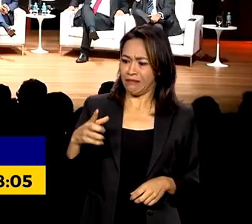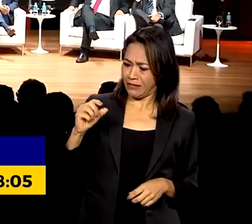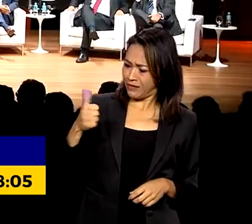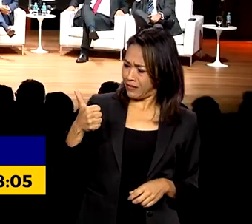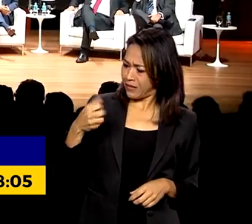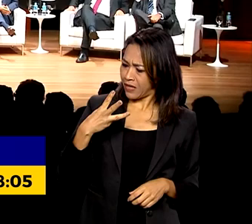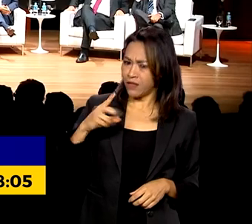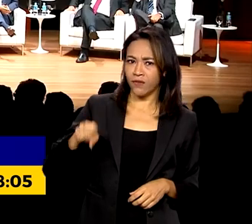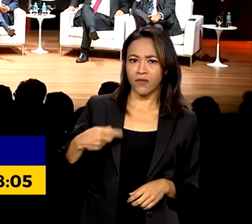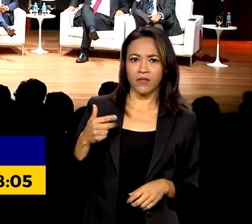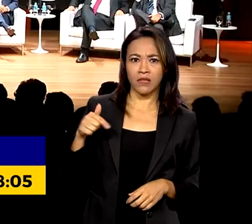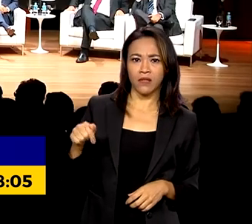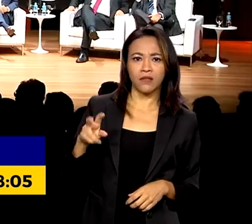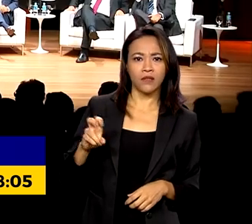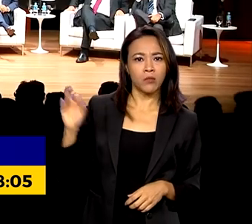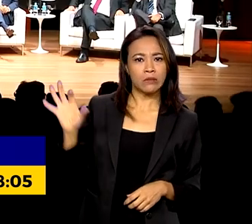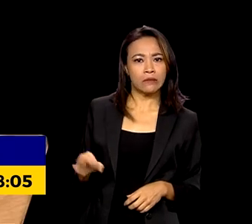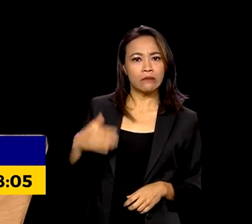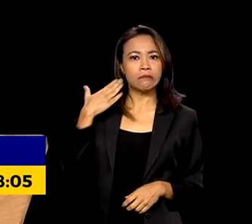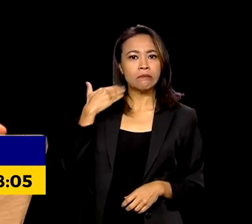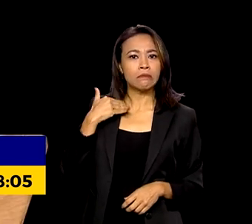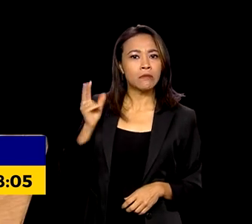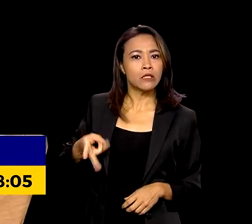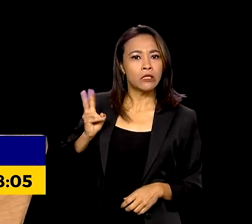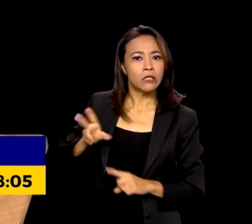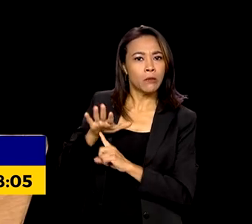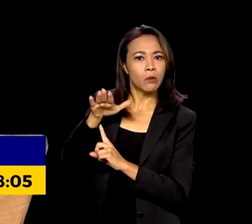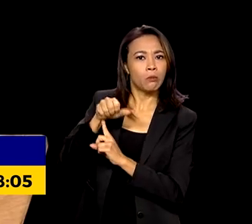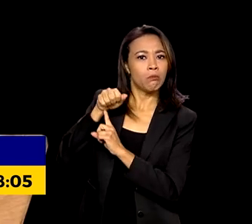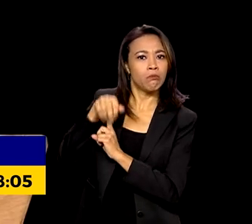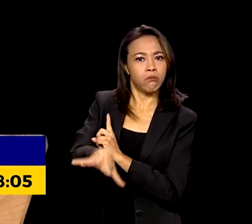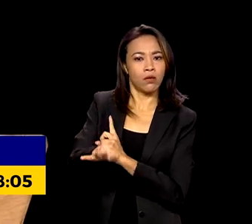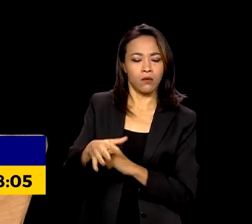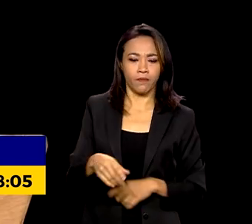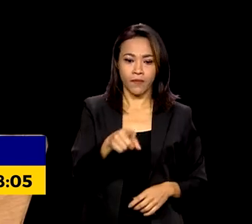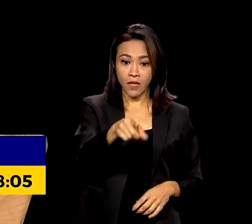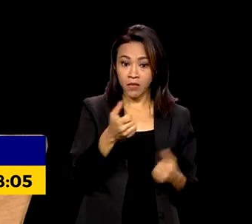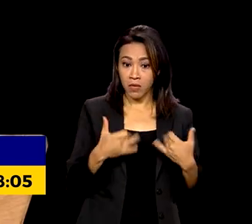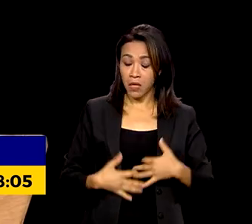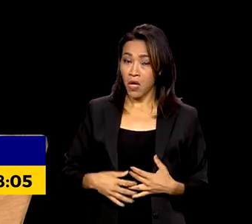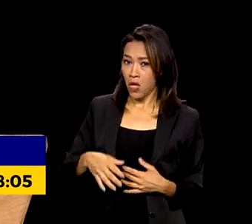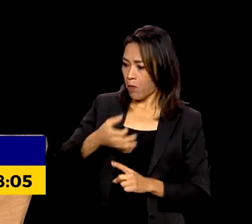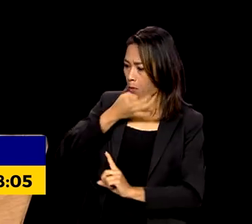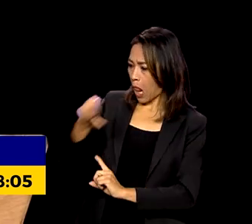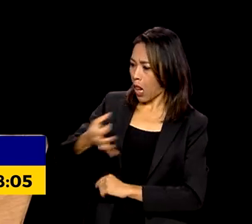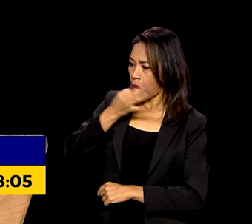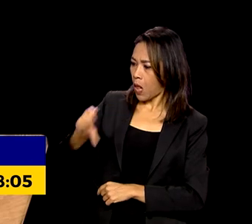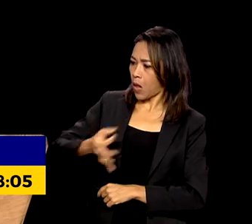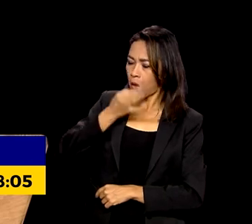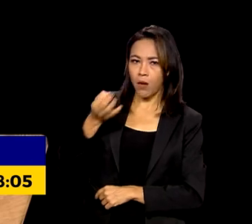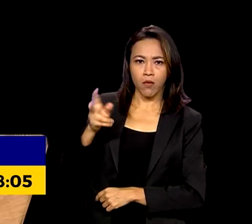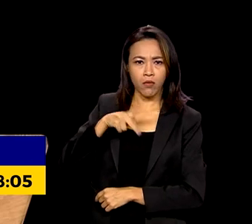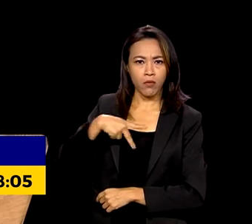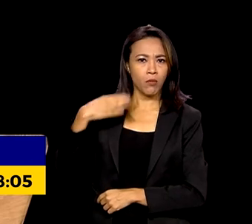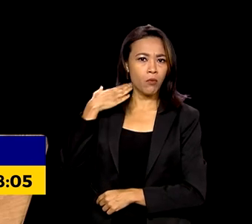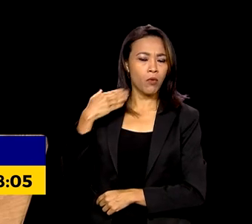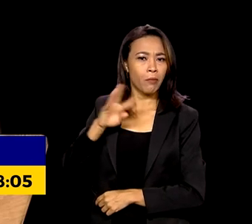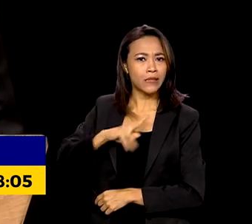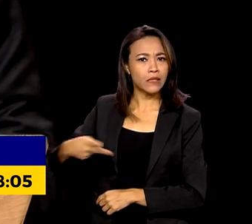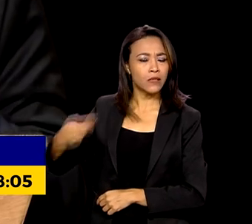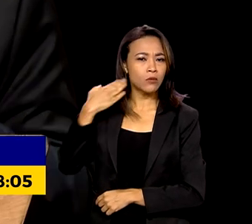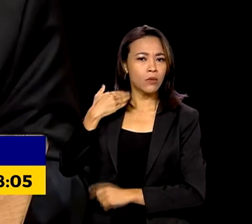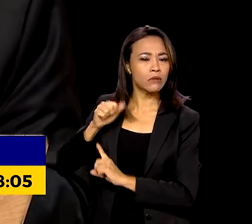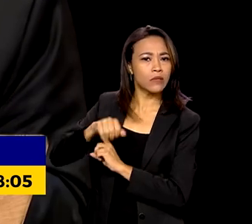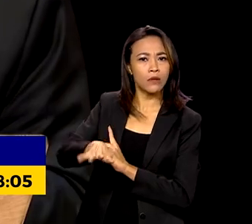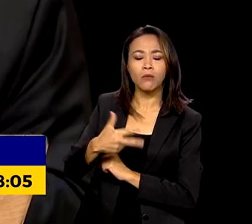13,75% mantida pelo Banco Central. Um presidente da República não pode nem criticar o presidente do Banco Central, que ele está